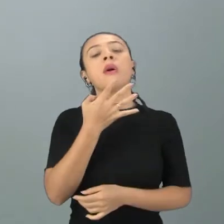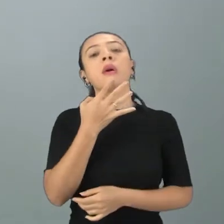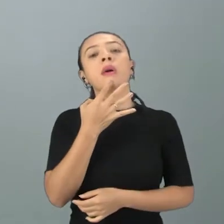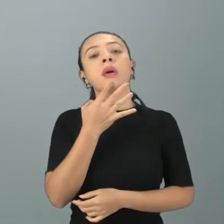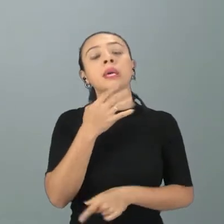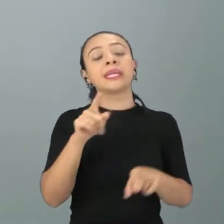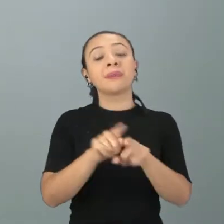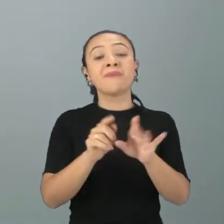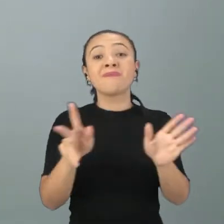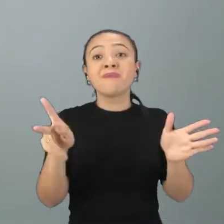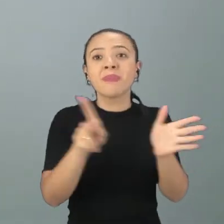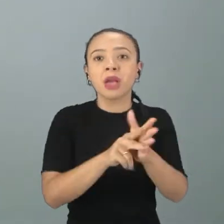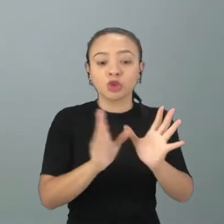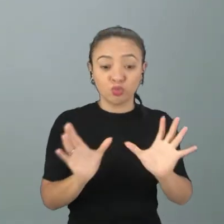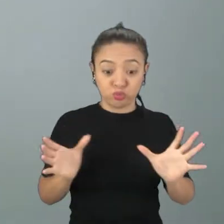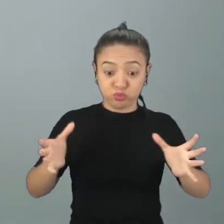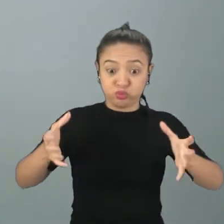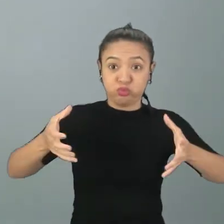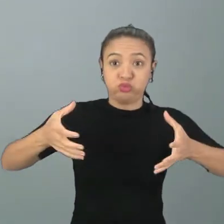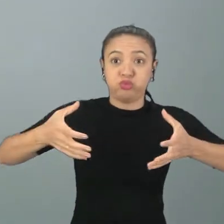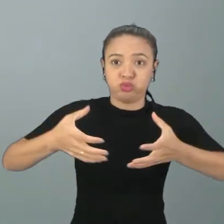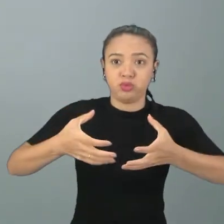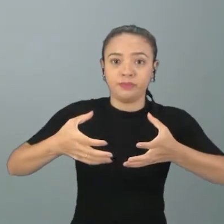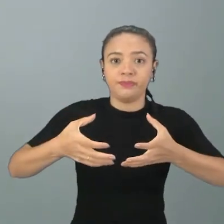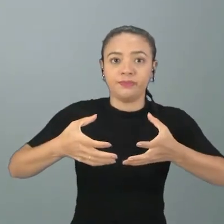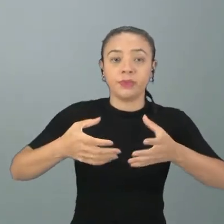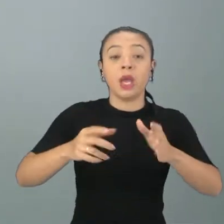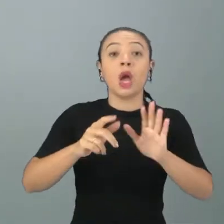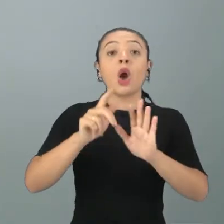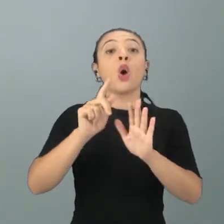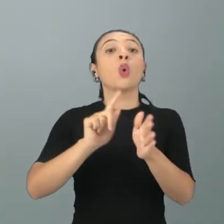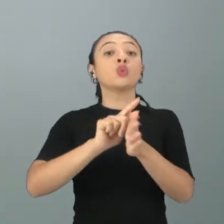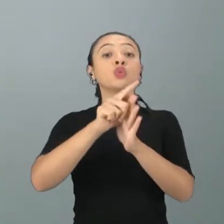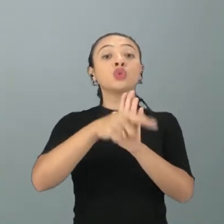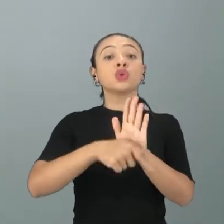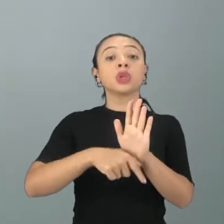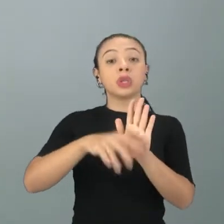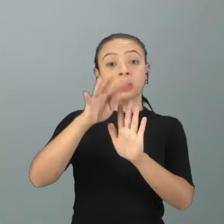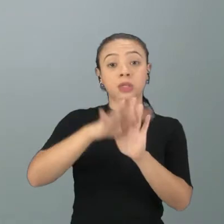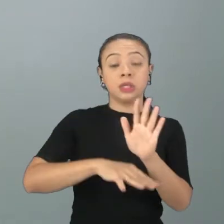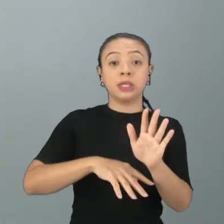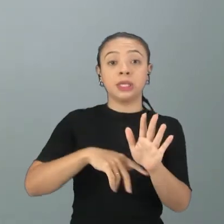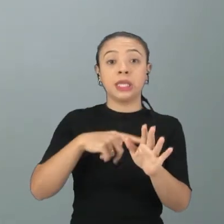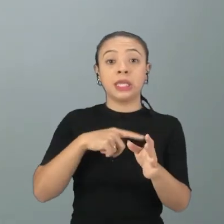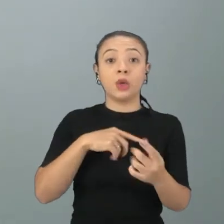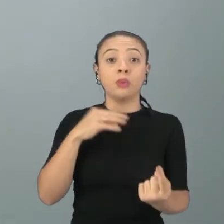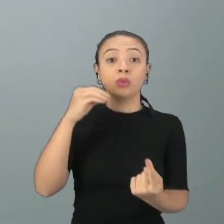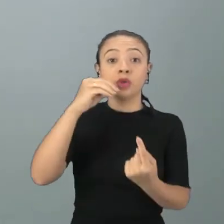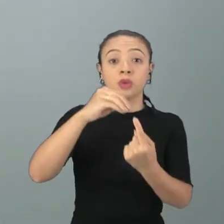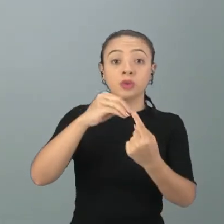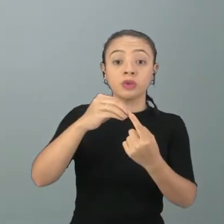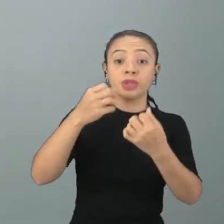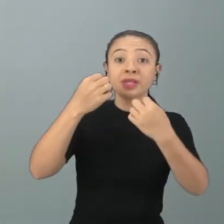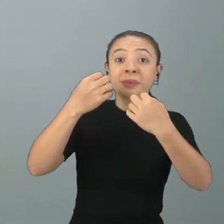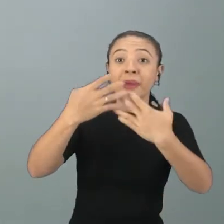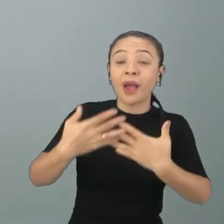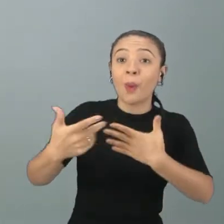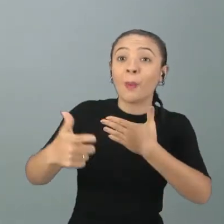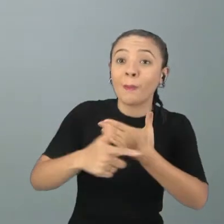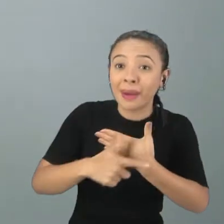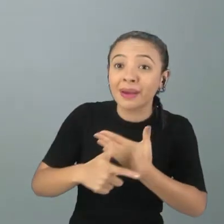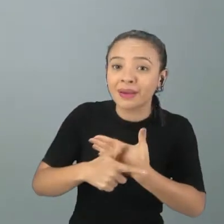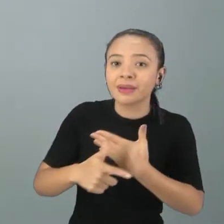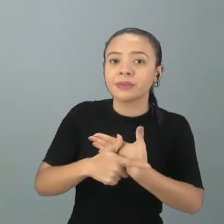fazem parte de um grupo maior. Enquanto os gêneros textuais, eles se preocupam com a finalidade, ou seja, a sua função